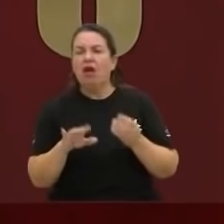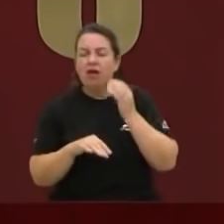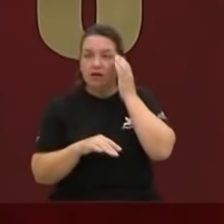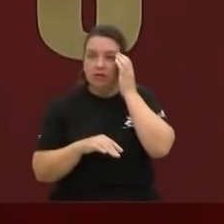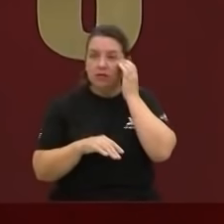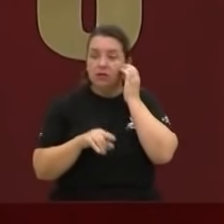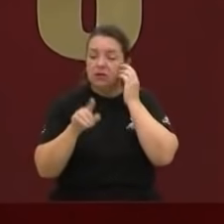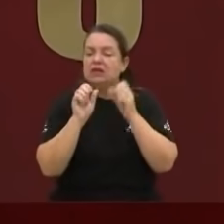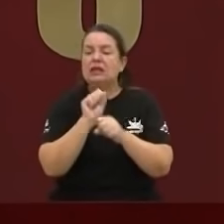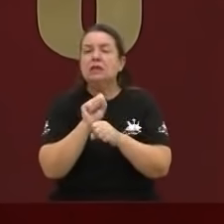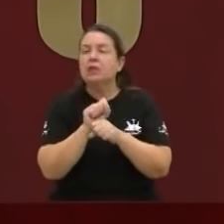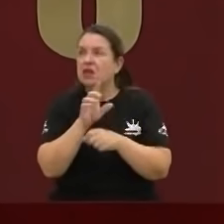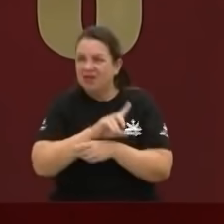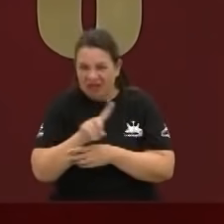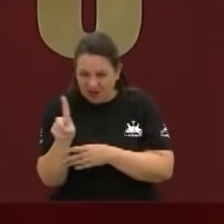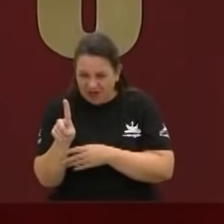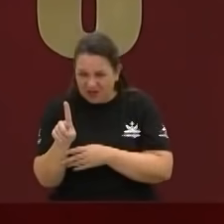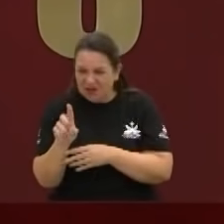Você está esperando em Deus?